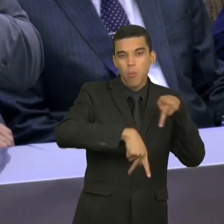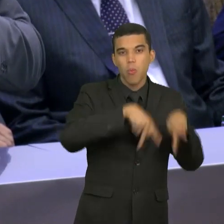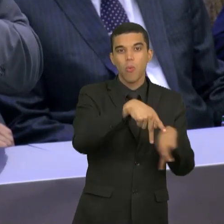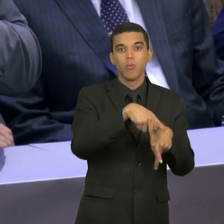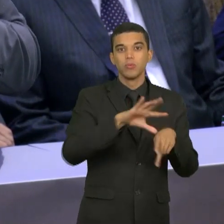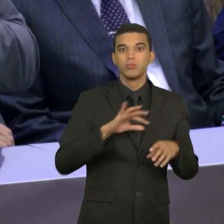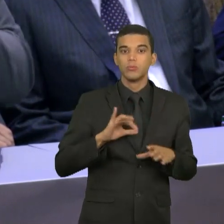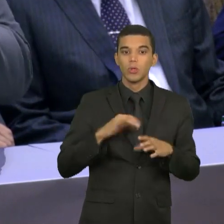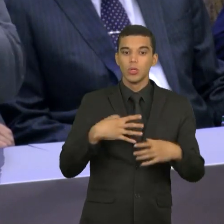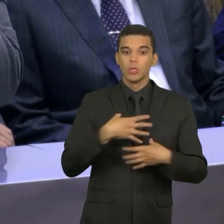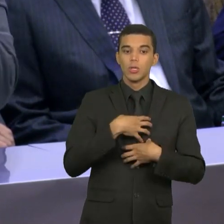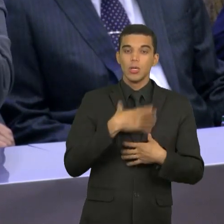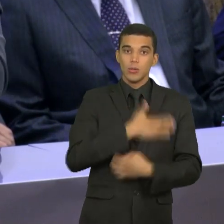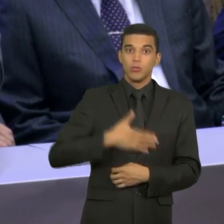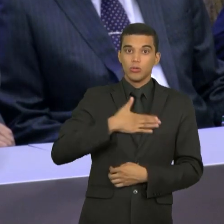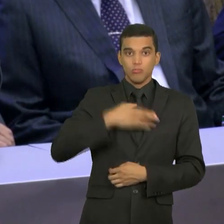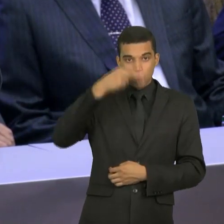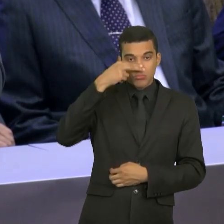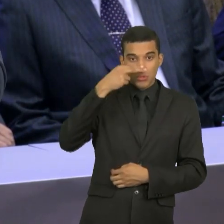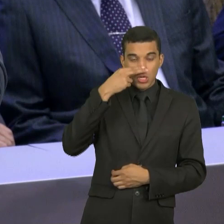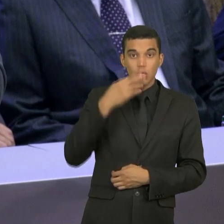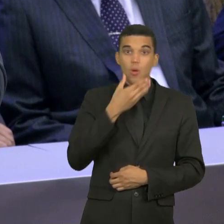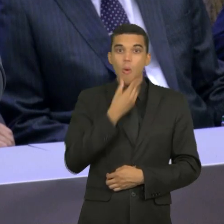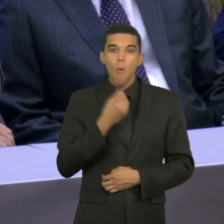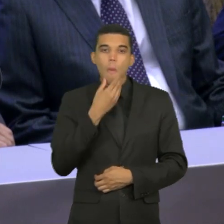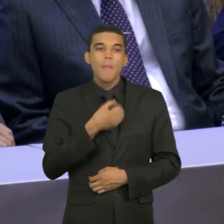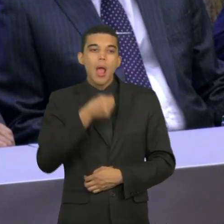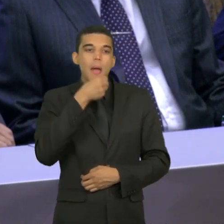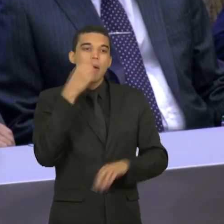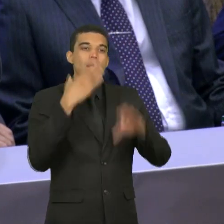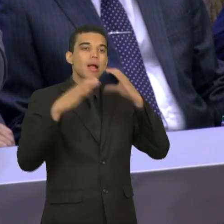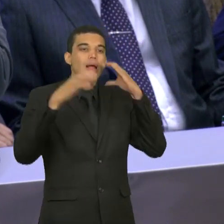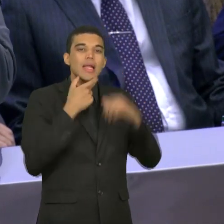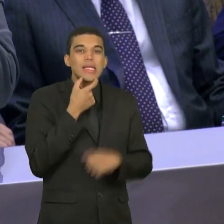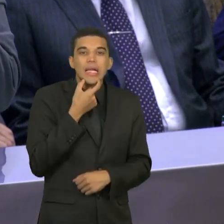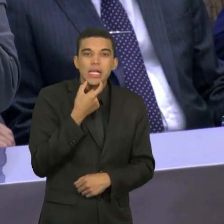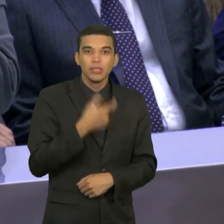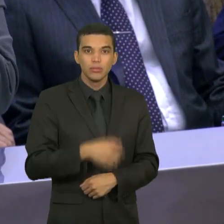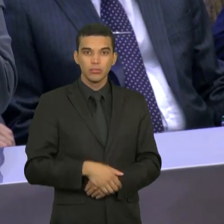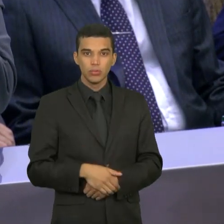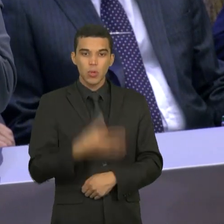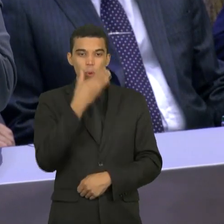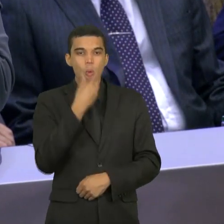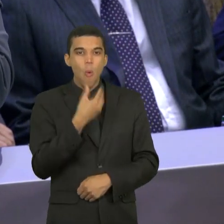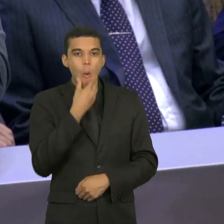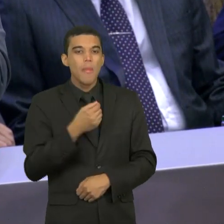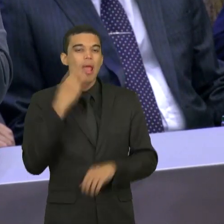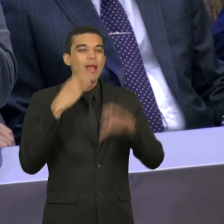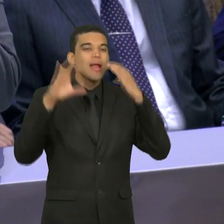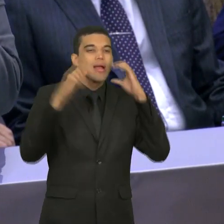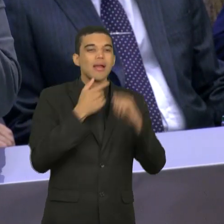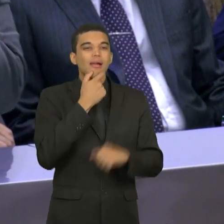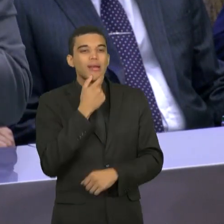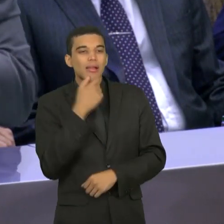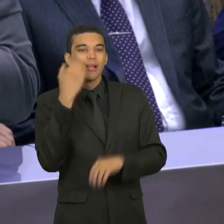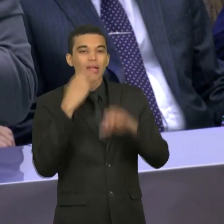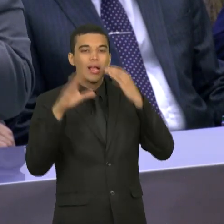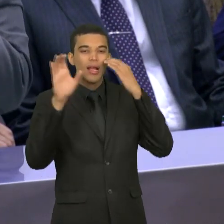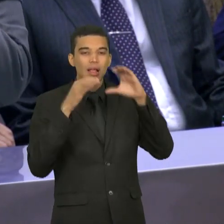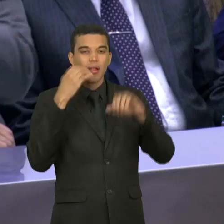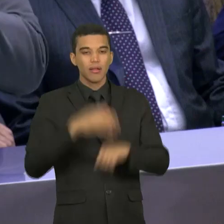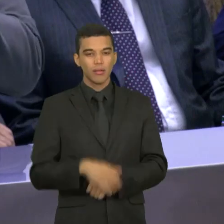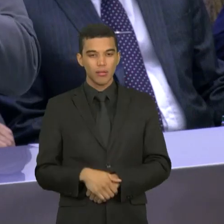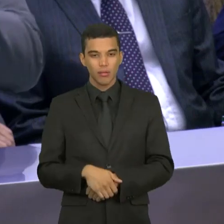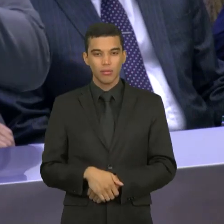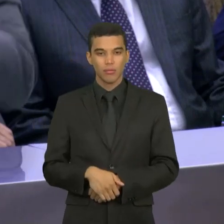naquela época e ele gravou essa canção em inglês e na canção em inglês Ele dizia Só o This is Christmas